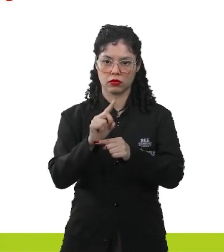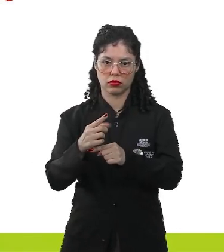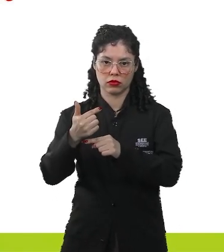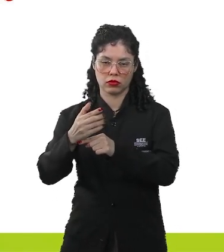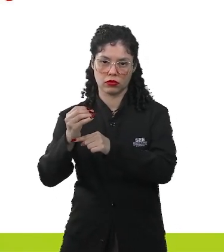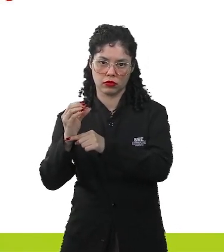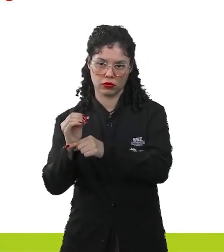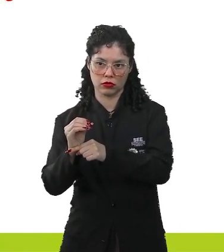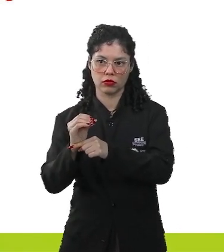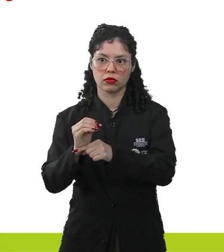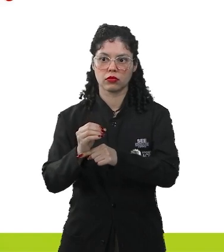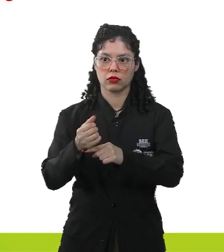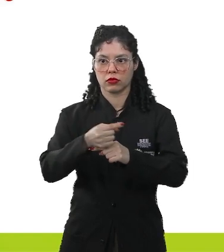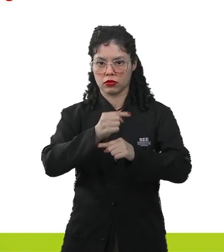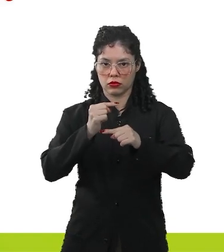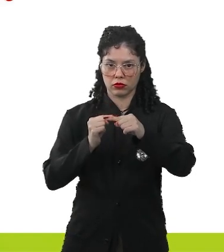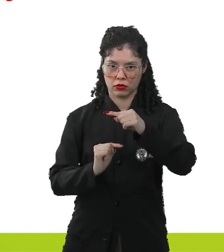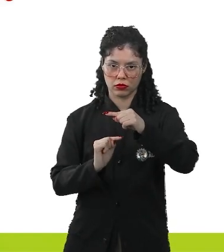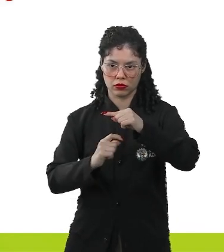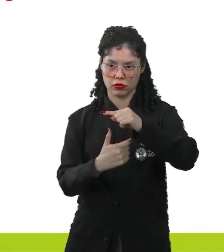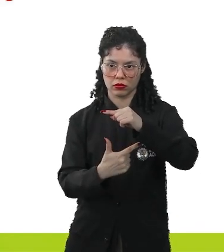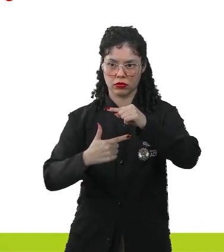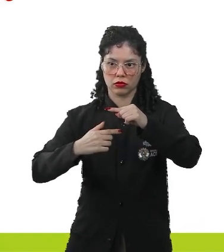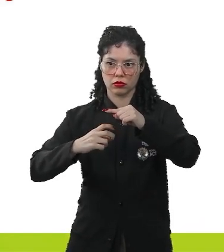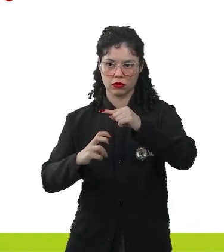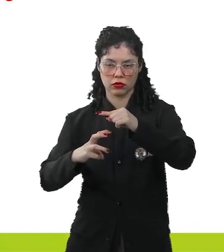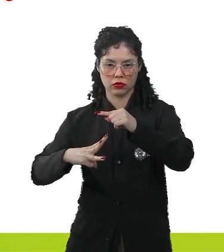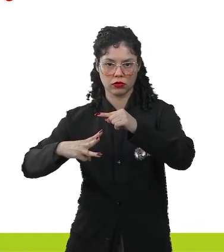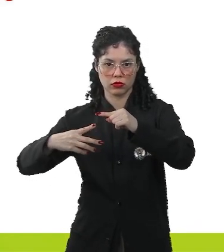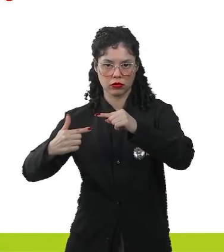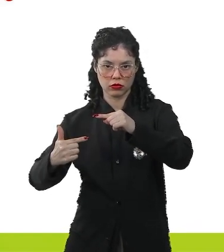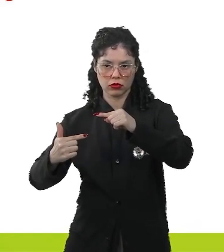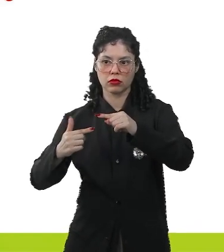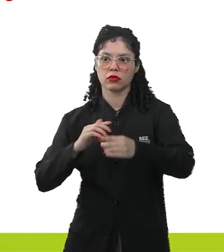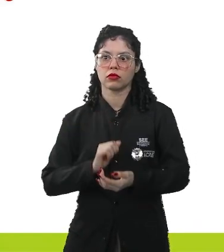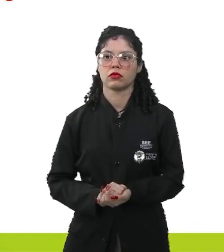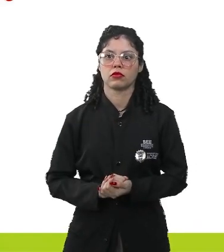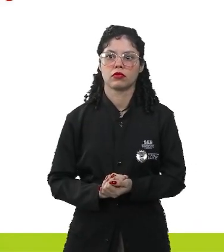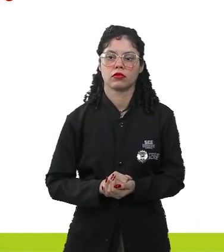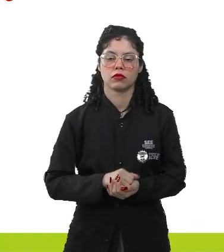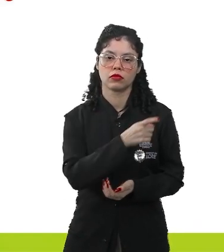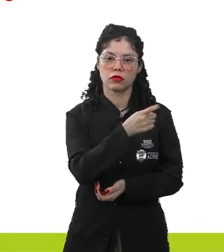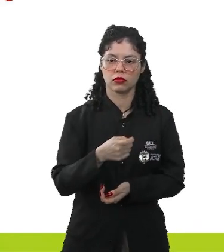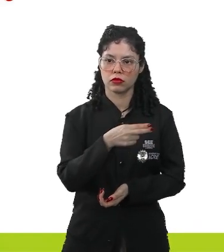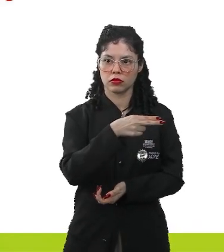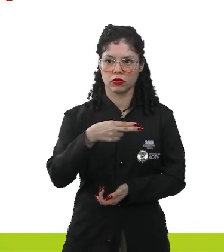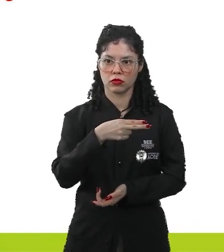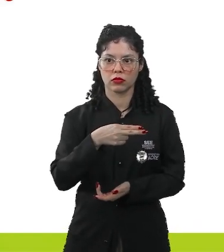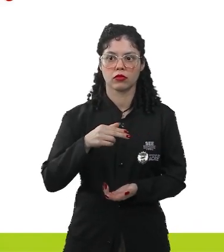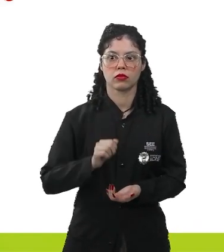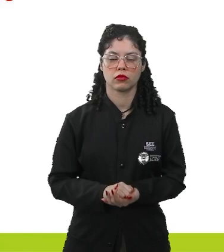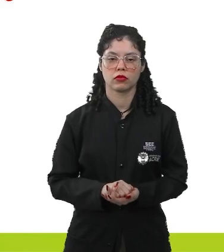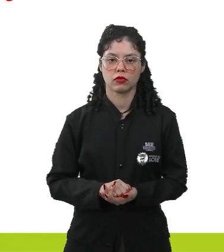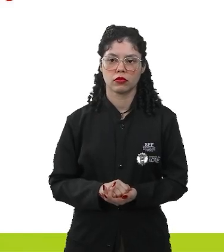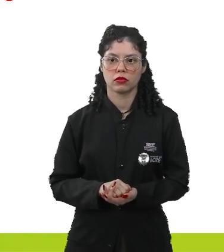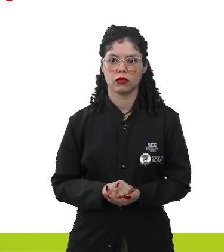peguei o 232, passei dividindo, ficando da seguinte maneira. X vai ser